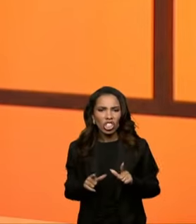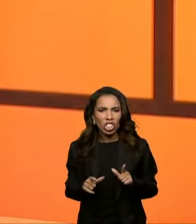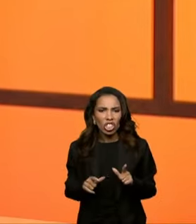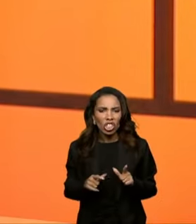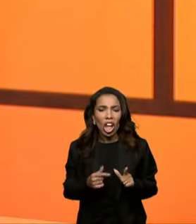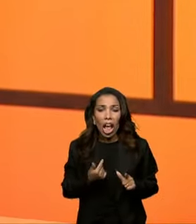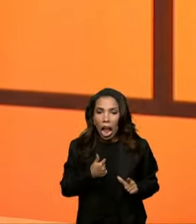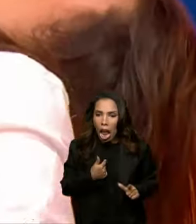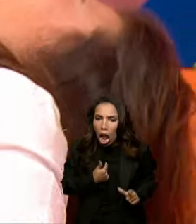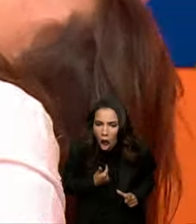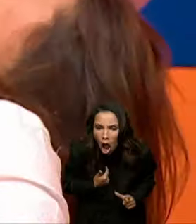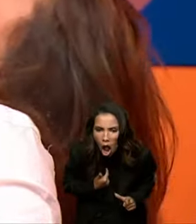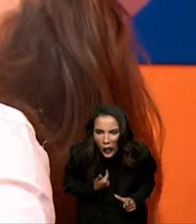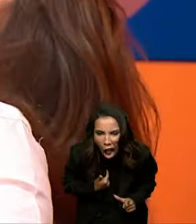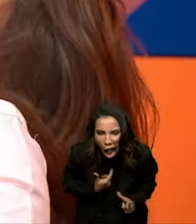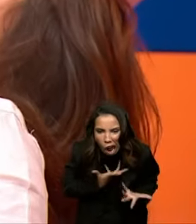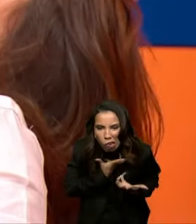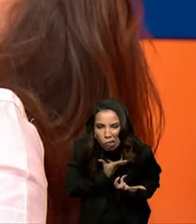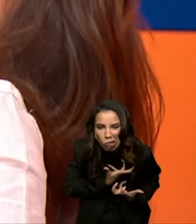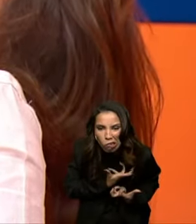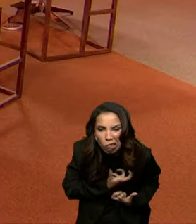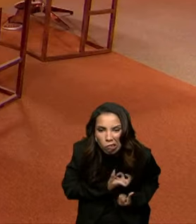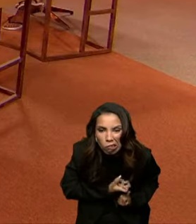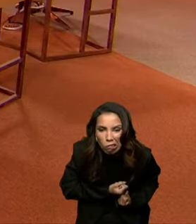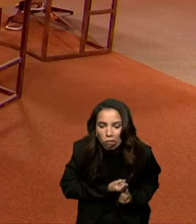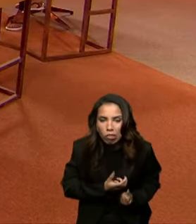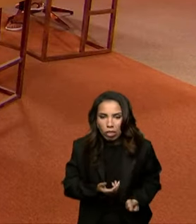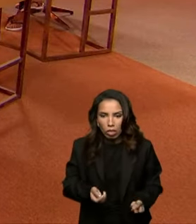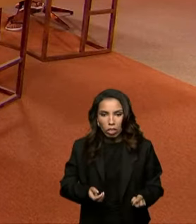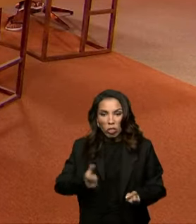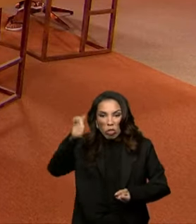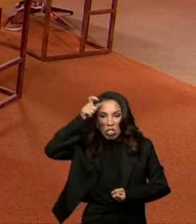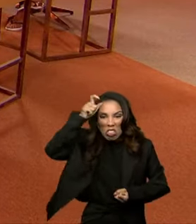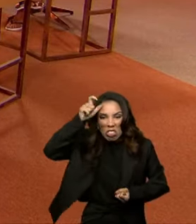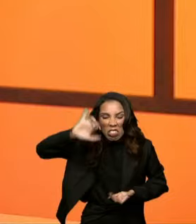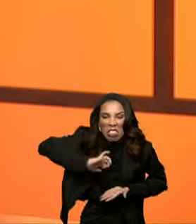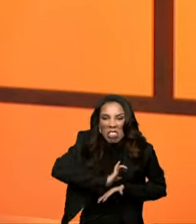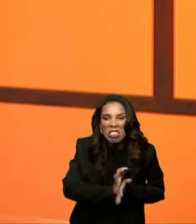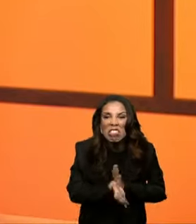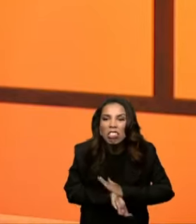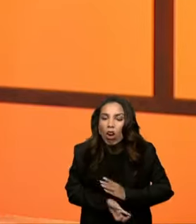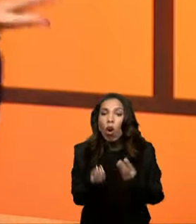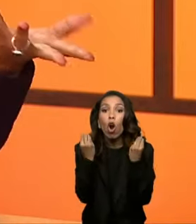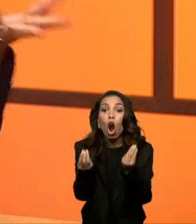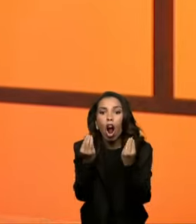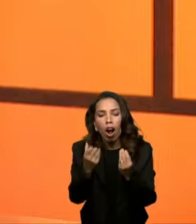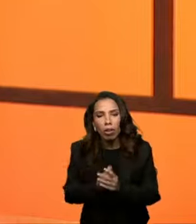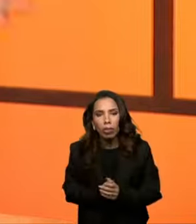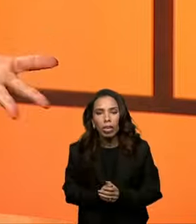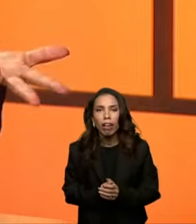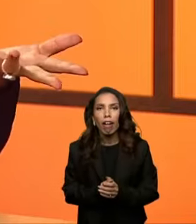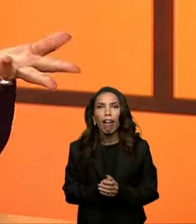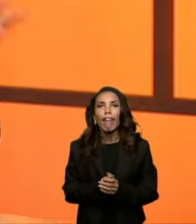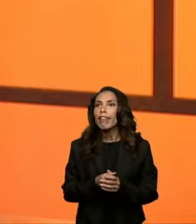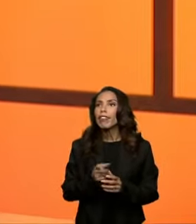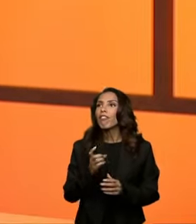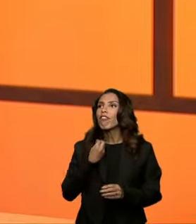diabo amassou. Croissant que o diabo amassou? É, porque assim, como é que você diz, não era amor, deixa a vida me